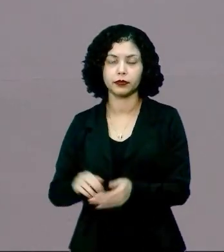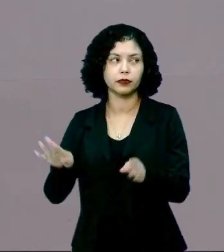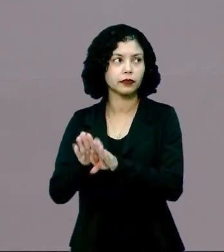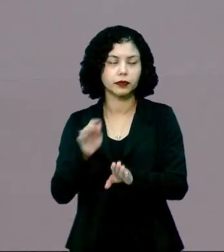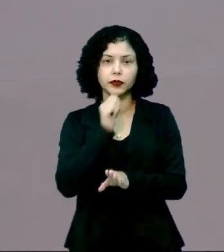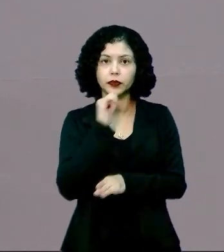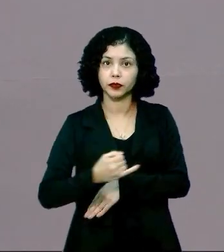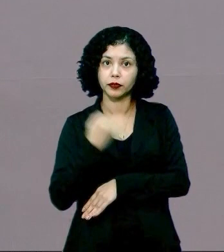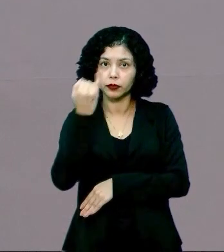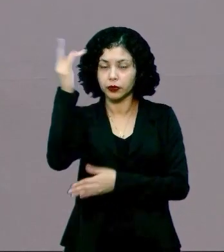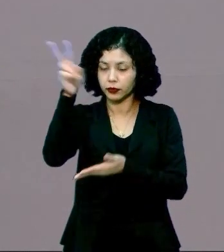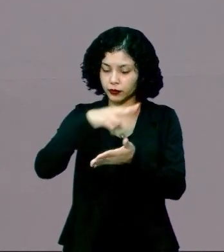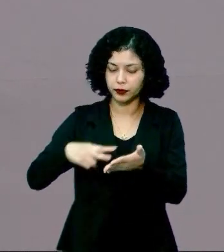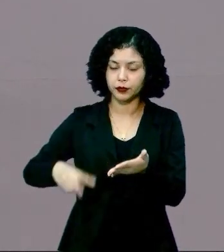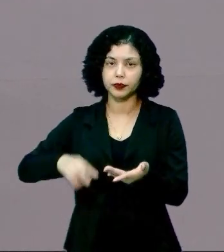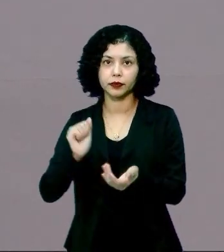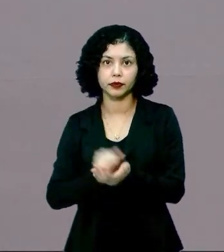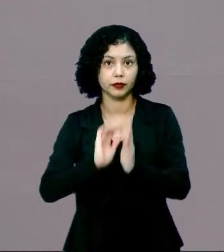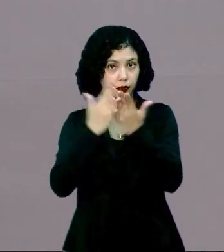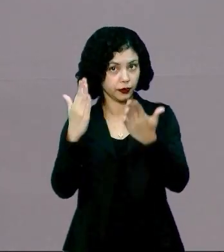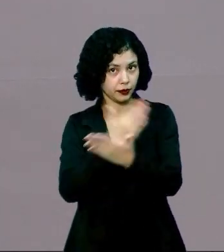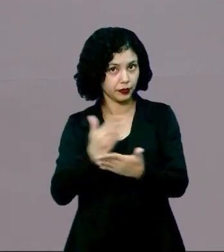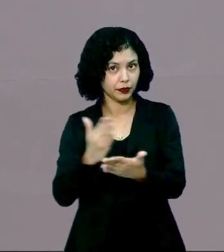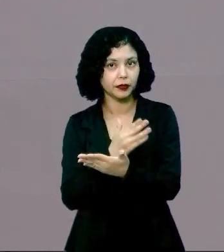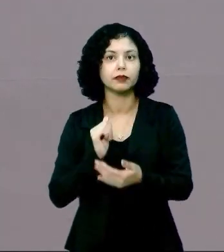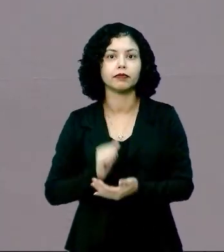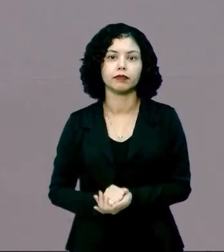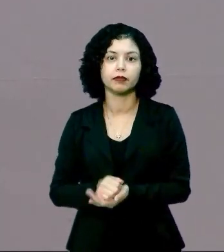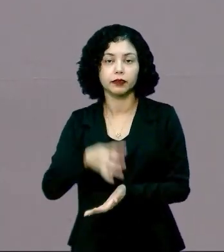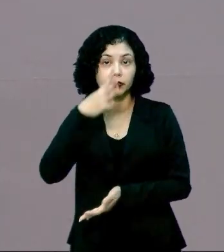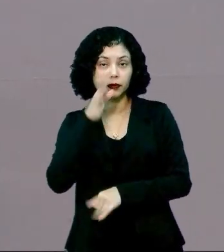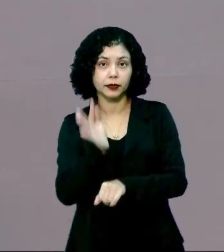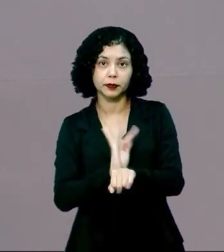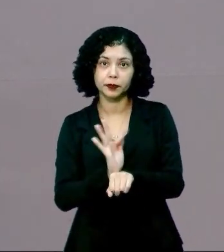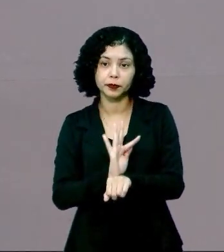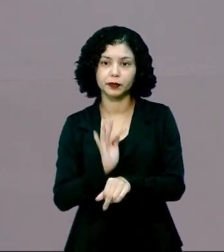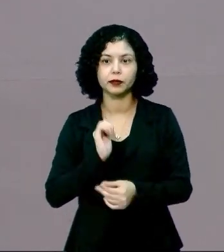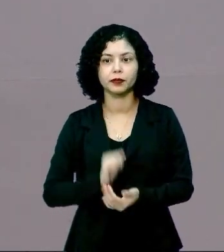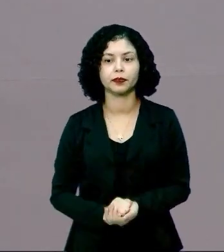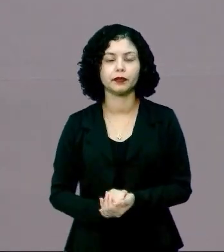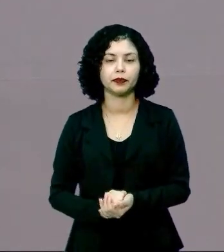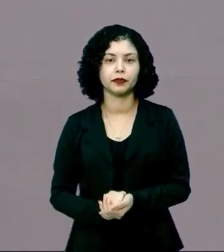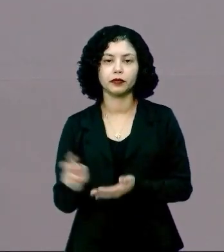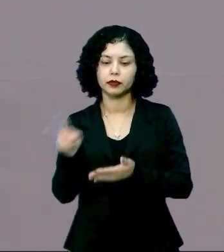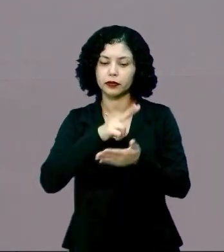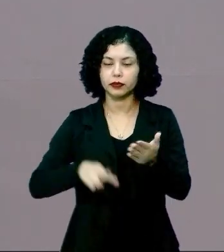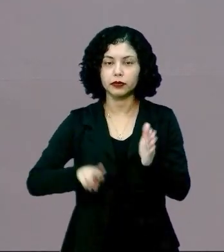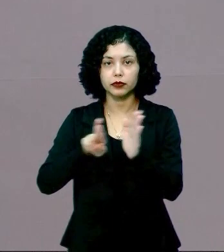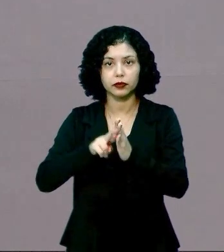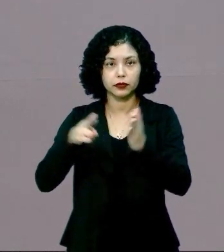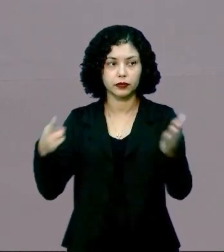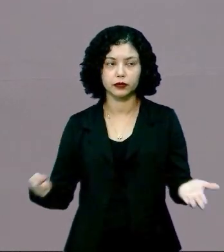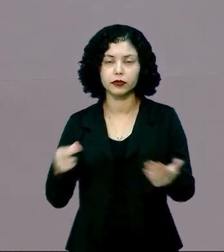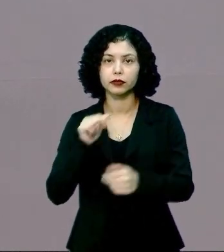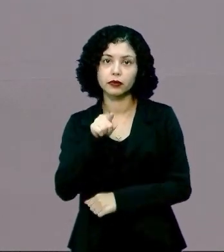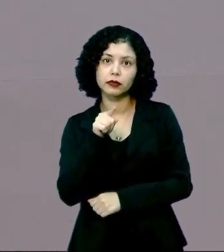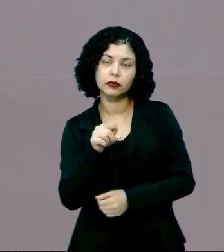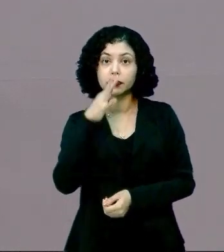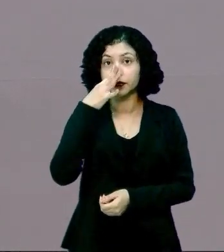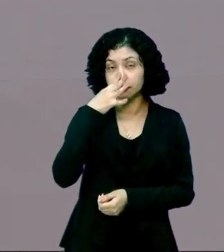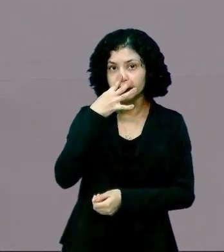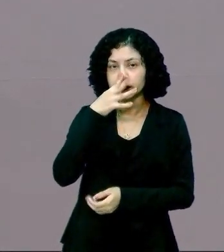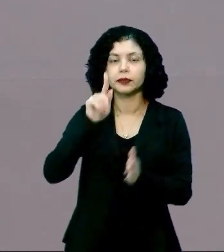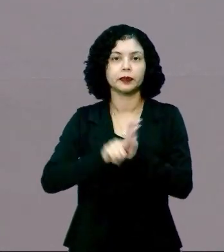é importante que você leia livros, que você assista filmes, que você leia revistas e que você